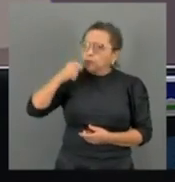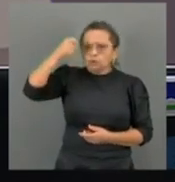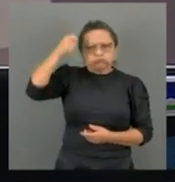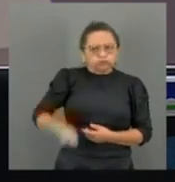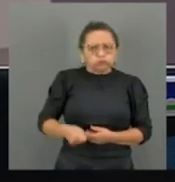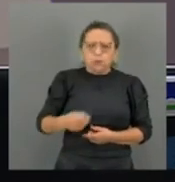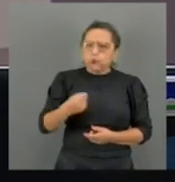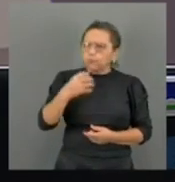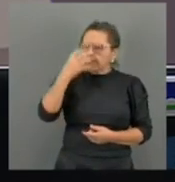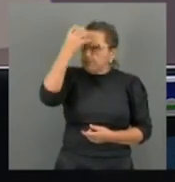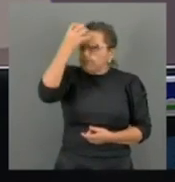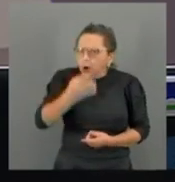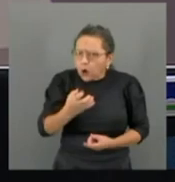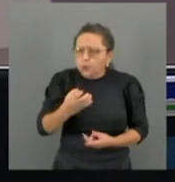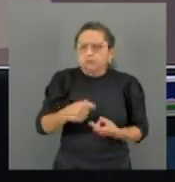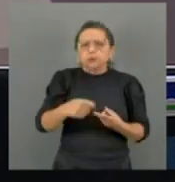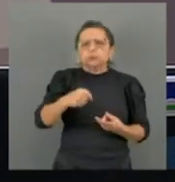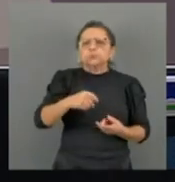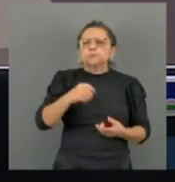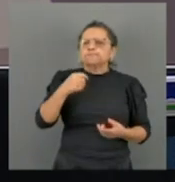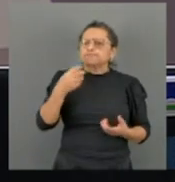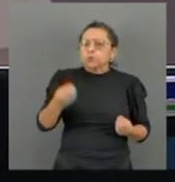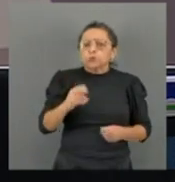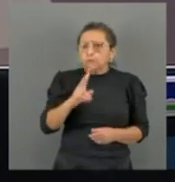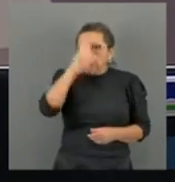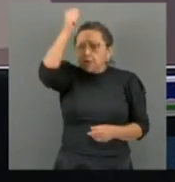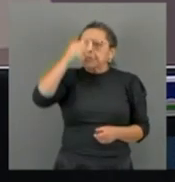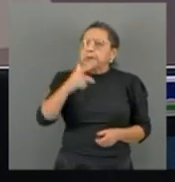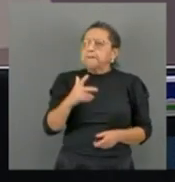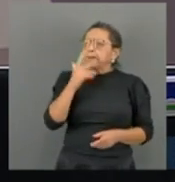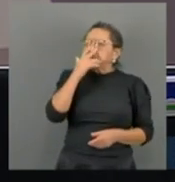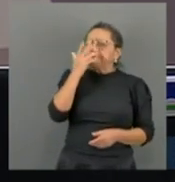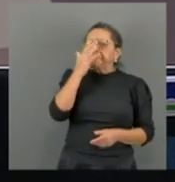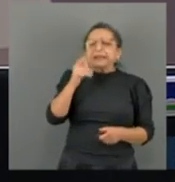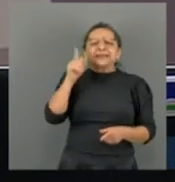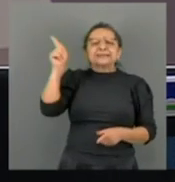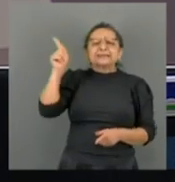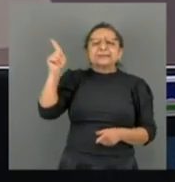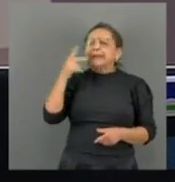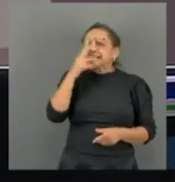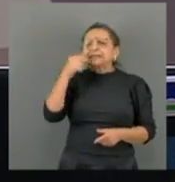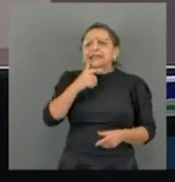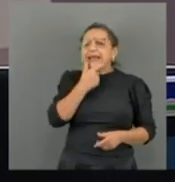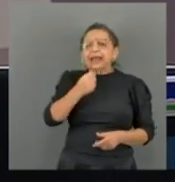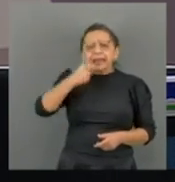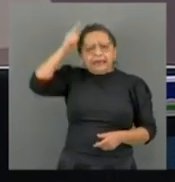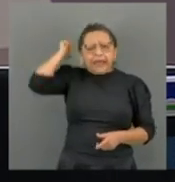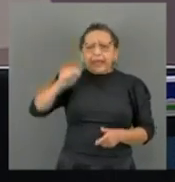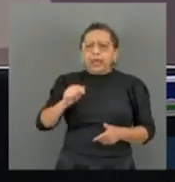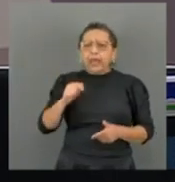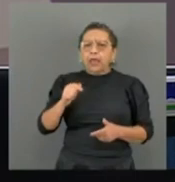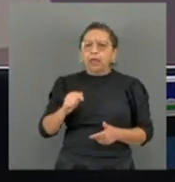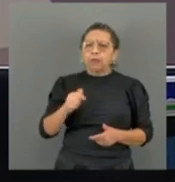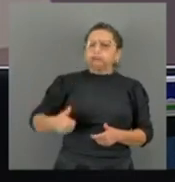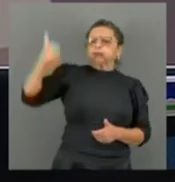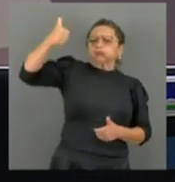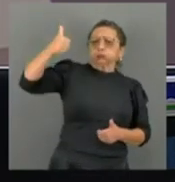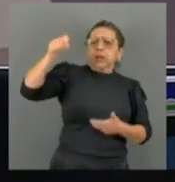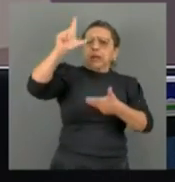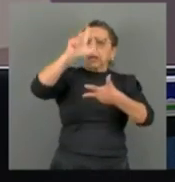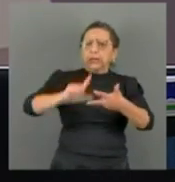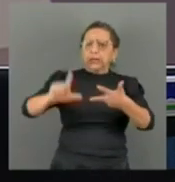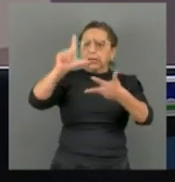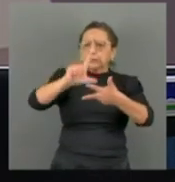está agindo como... Ele parece a nós como ele é legislador, não como somente